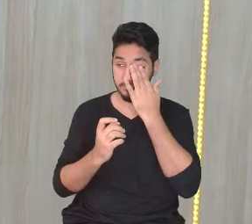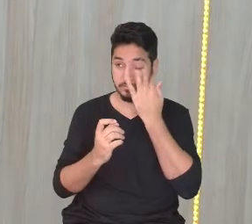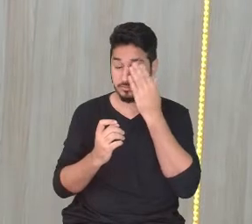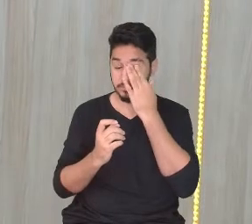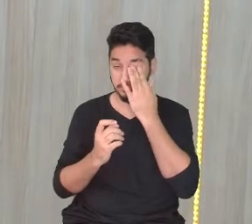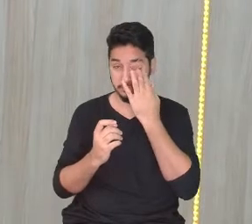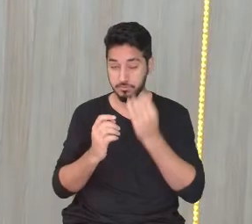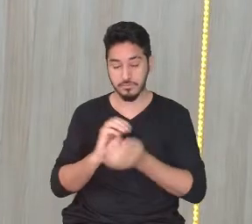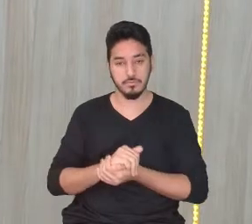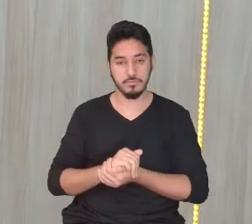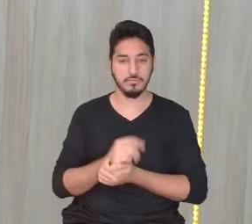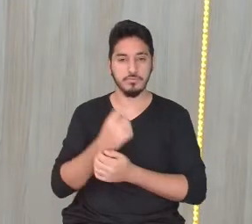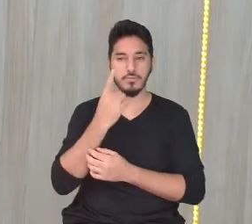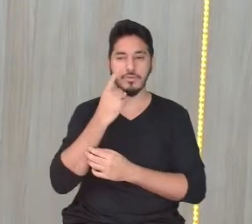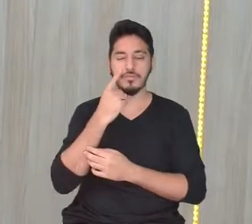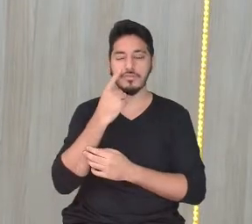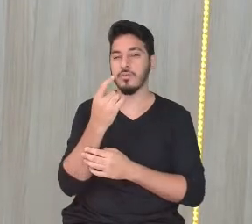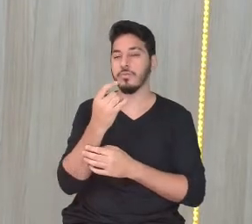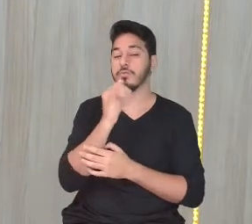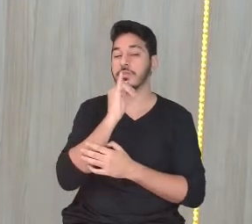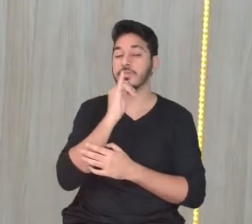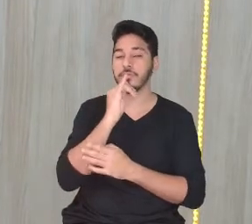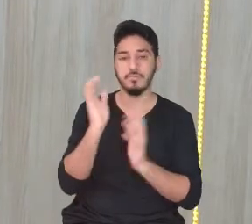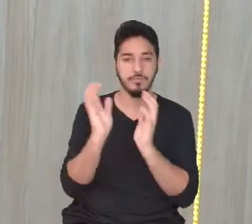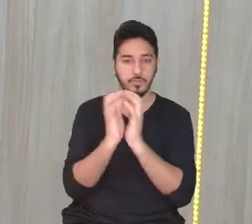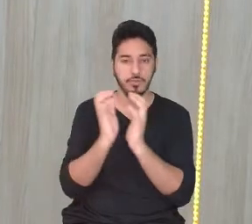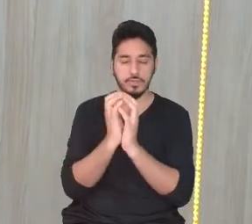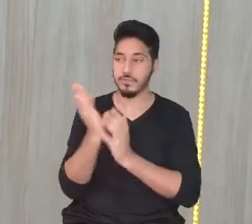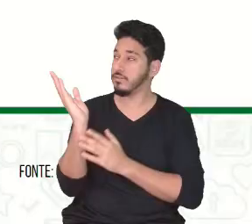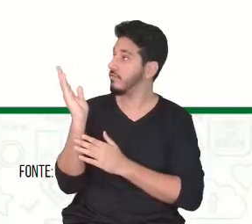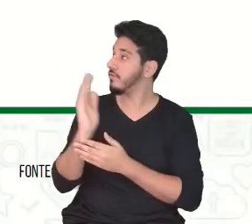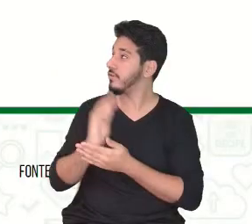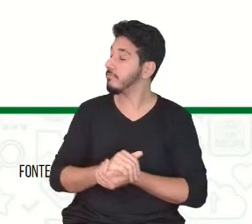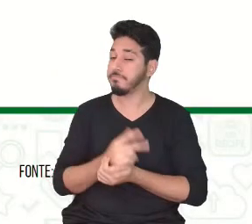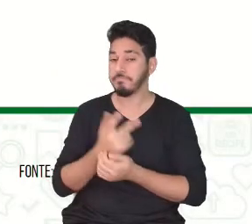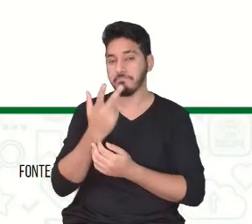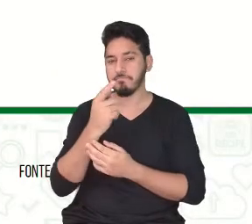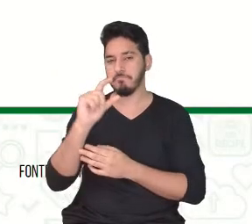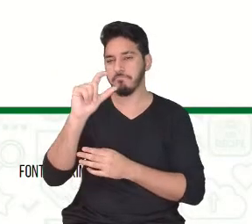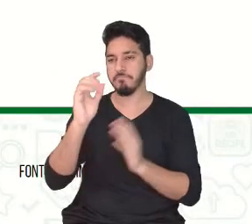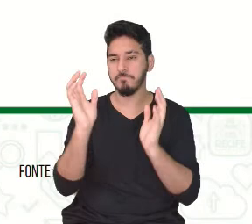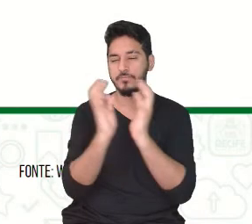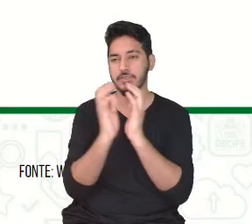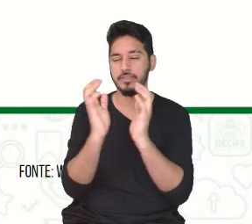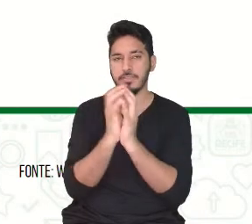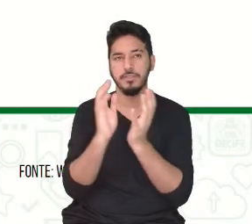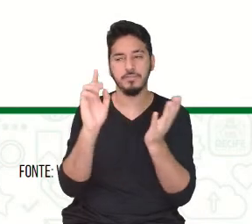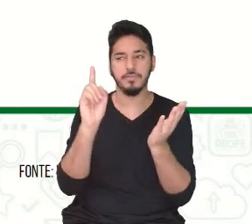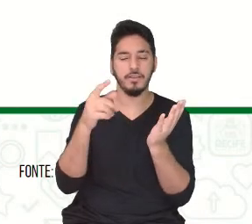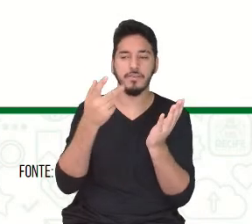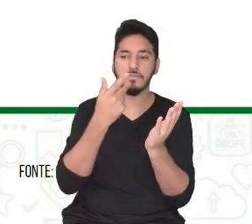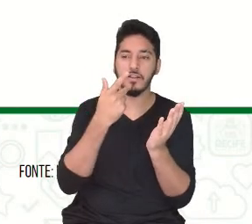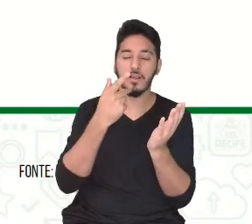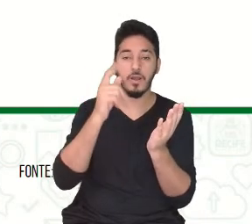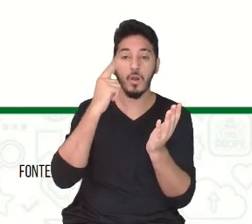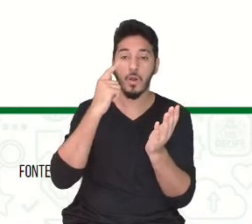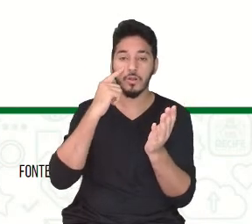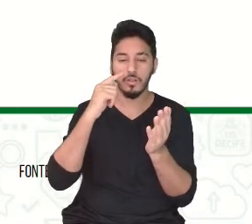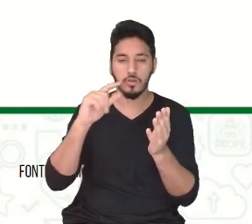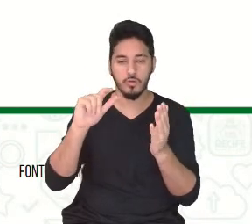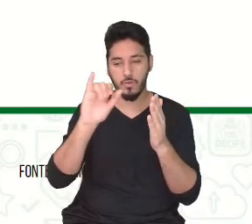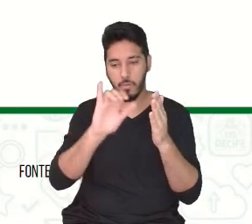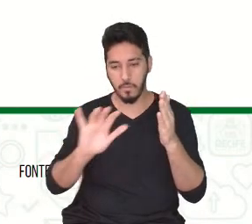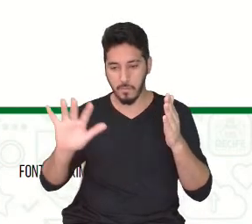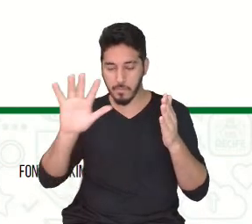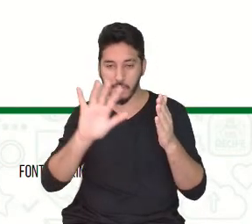Então, vejam só, já um exemplo aqui do Recife, né? Falar do povo recifense é falar, mostra aí o mapa de Pernambuco e está